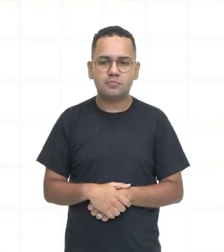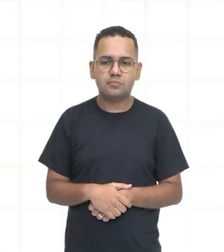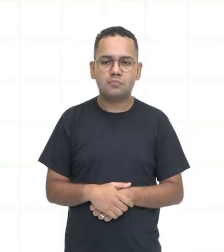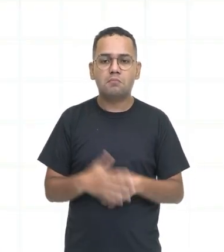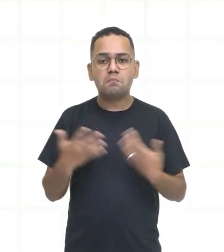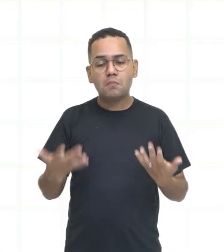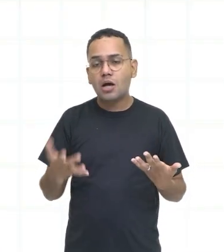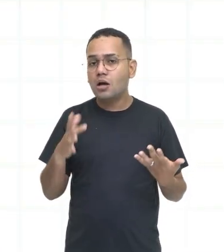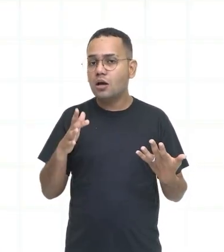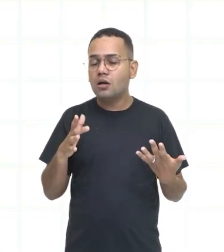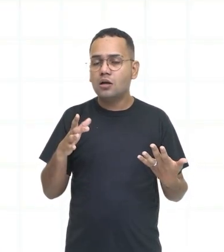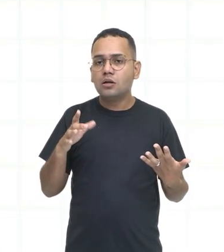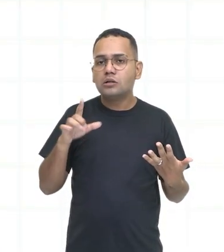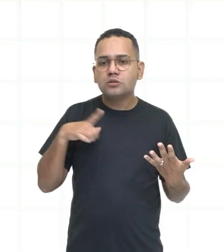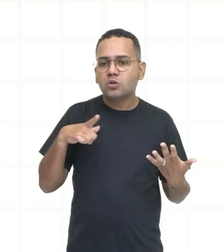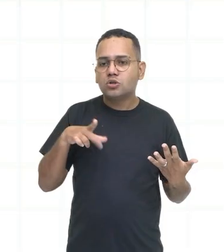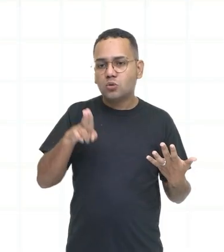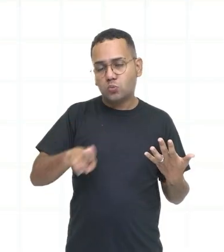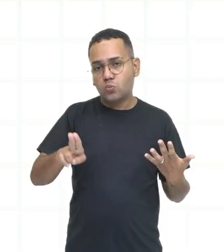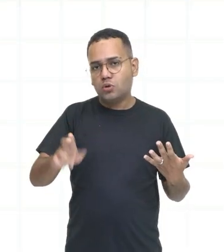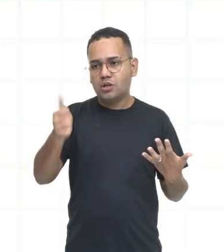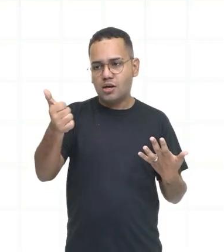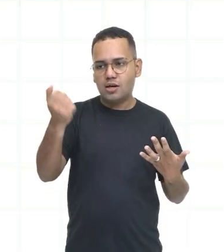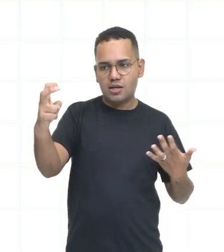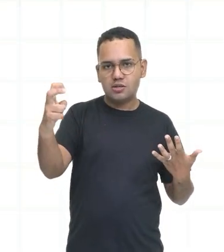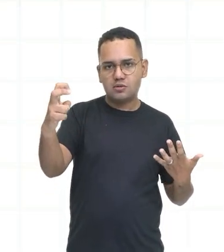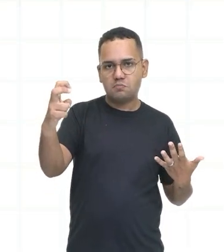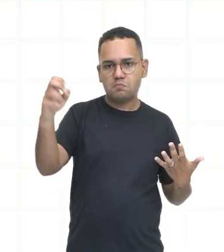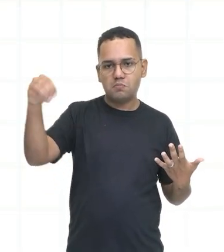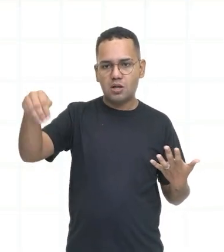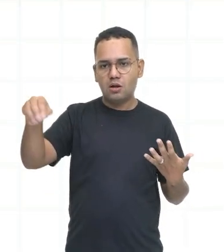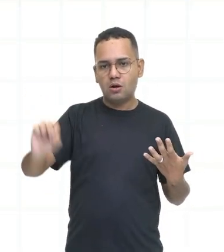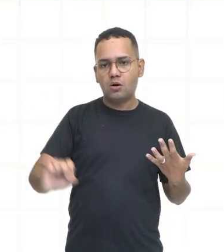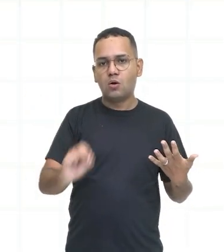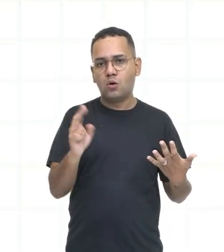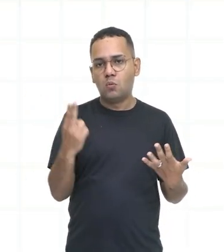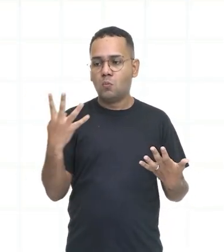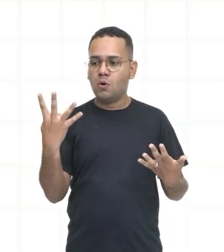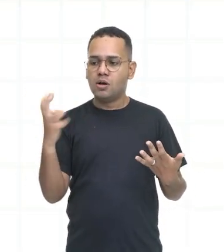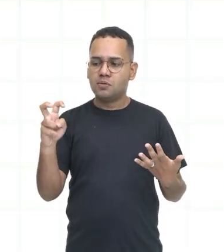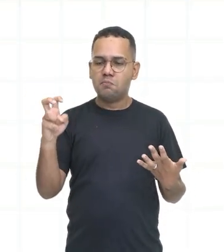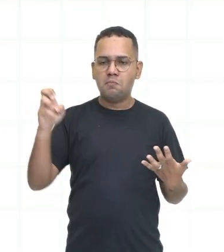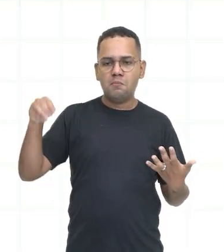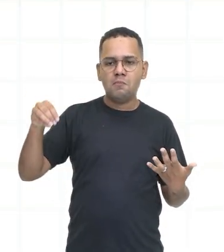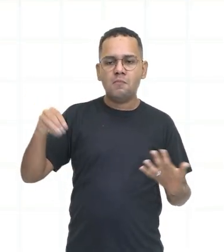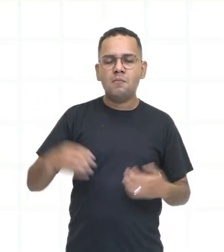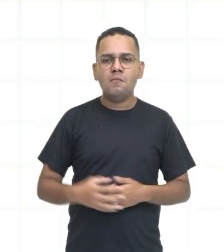com 15 minutos, né, ou 45.